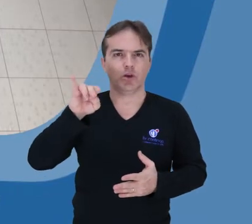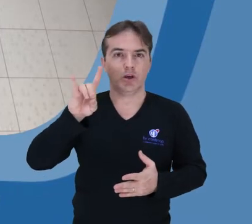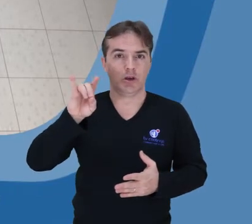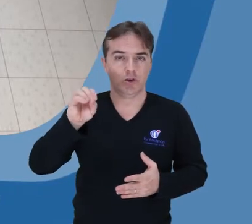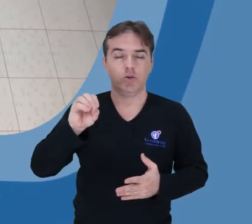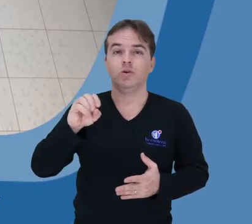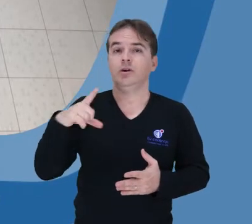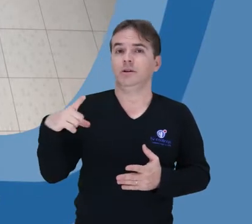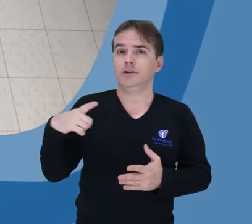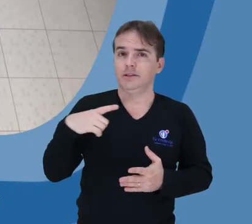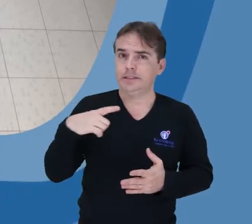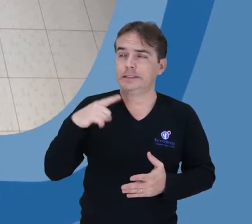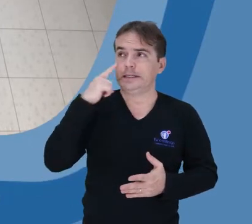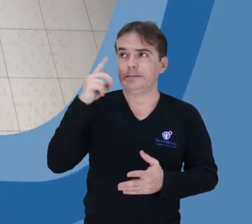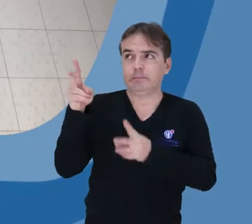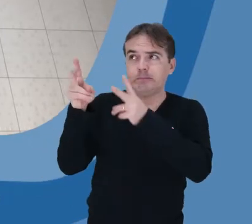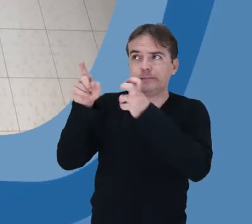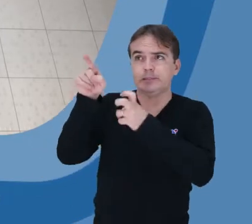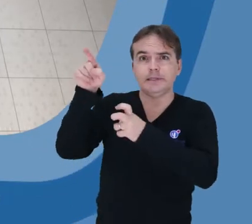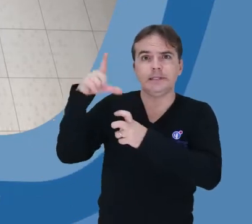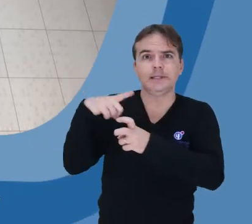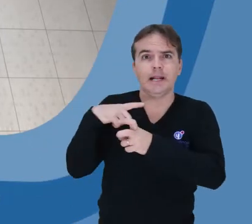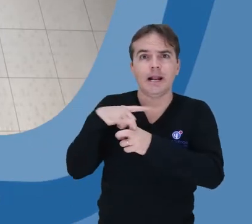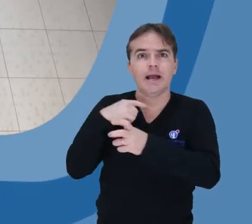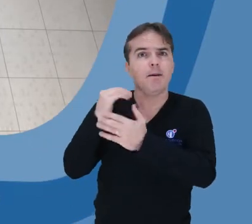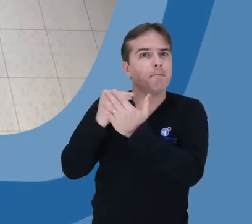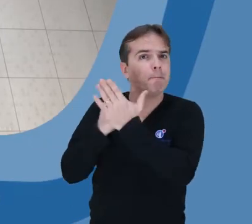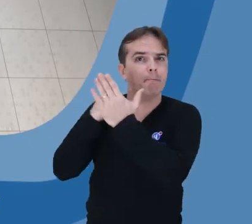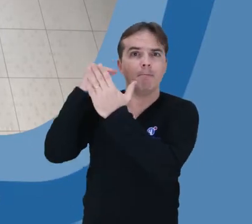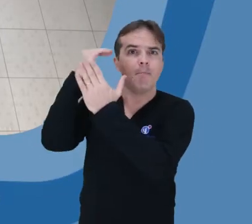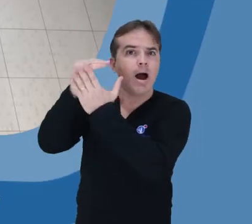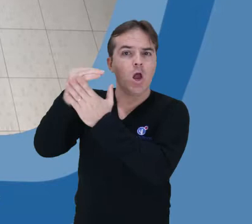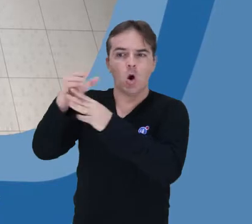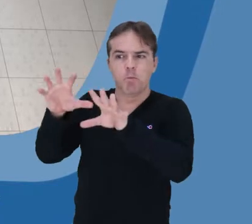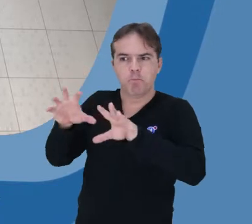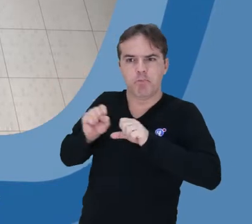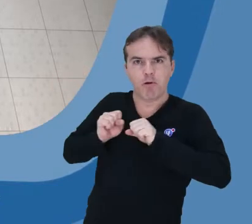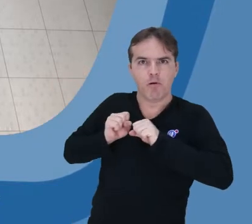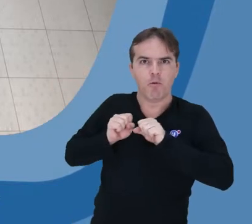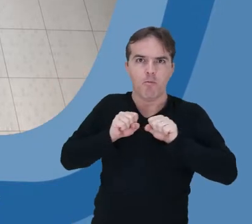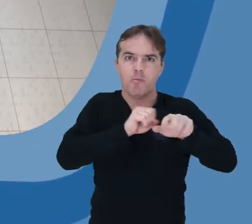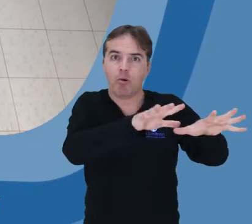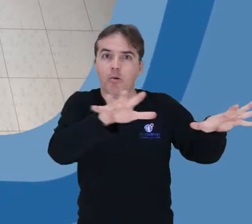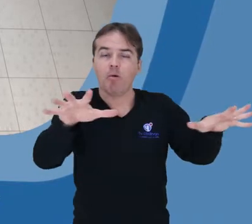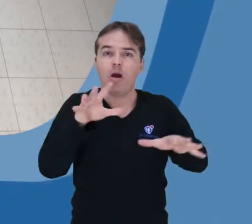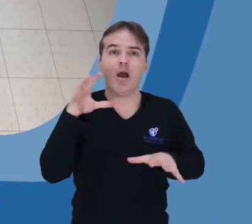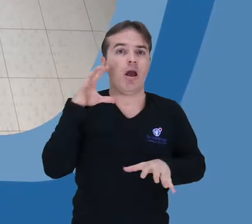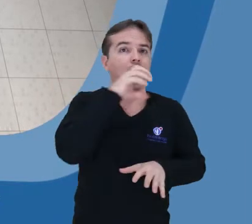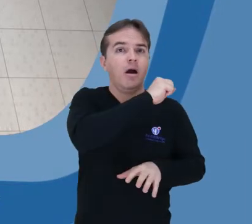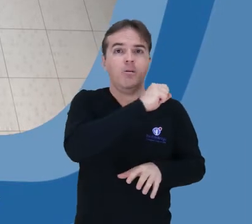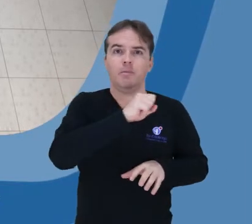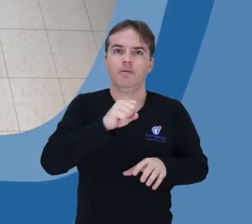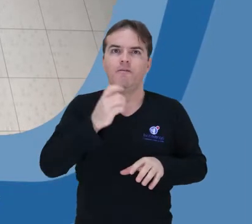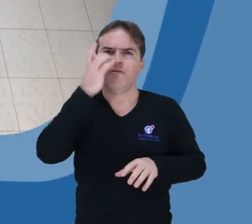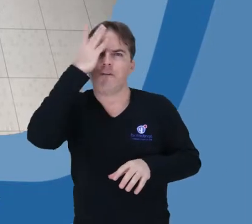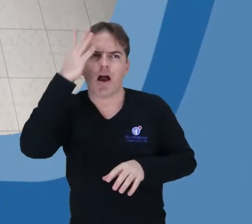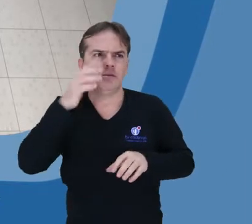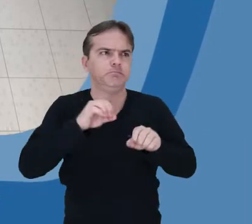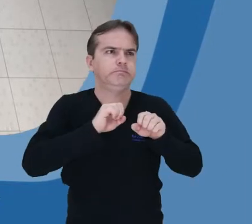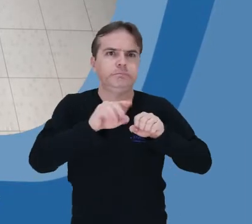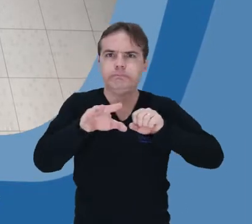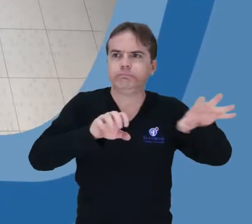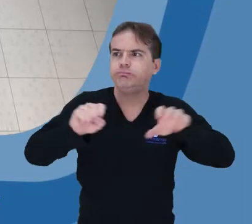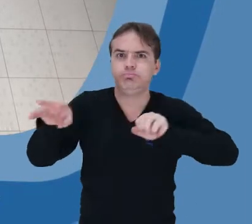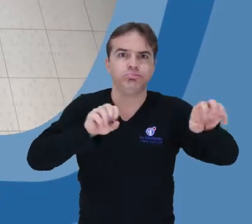elas têm um poder de infectividade maior, ou seja, elas são capazes de infectar mais facilmente e